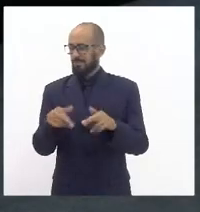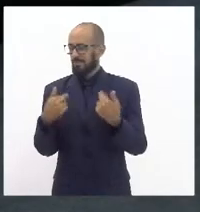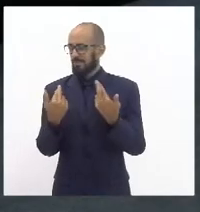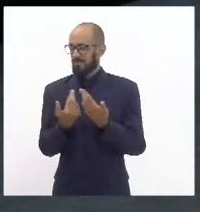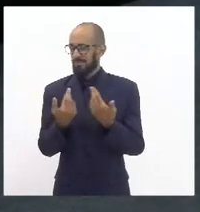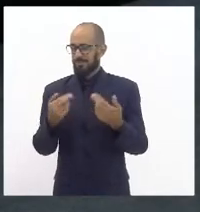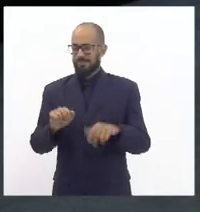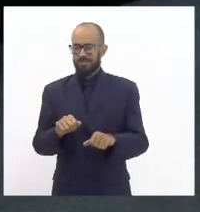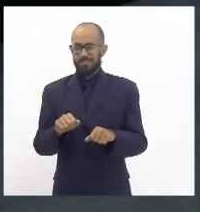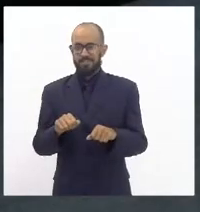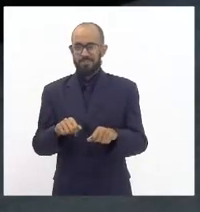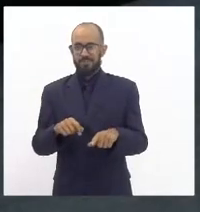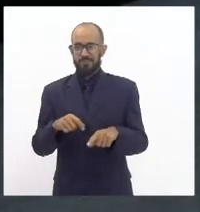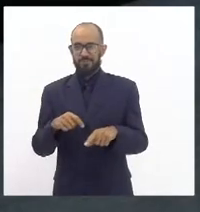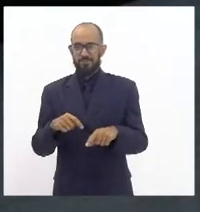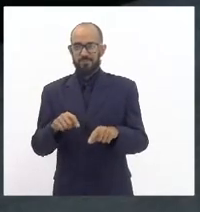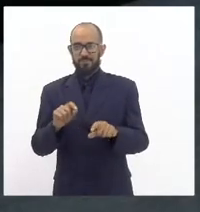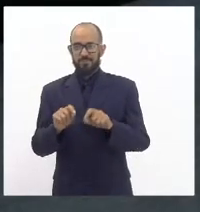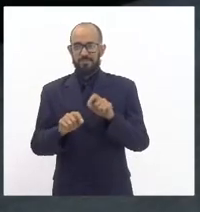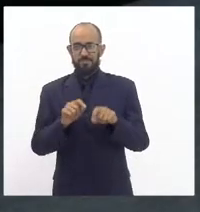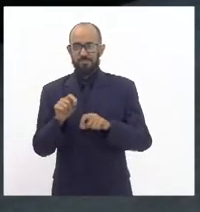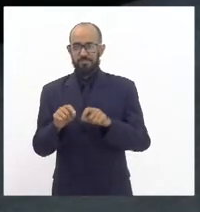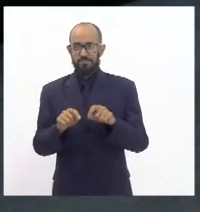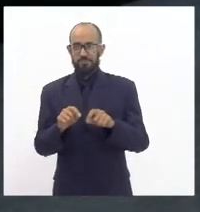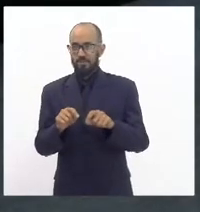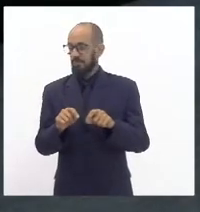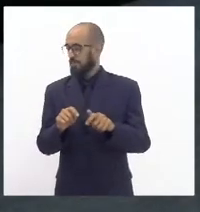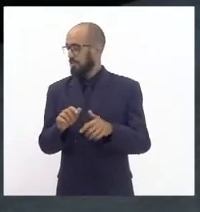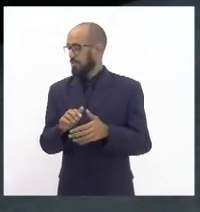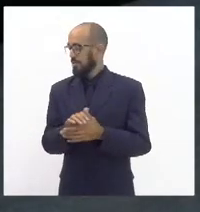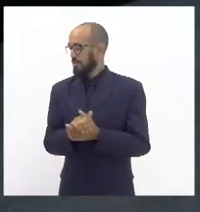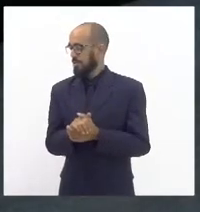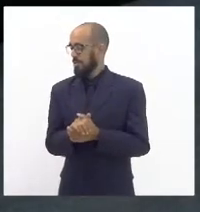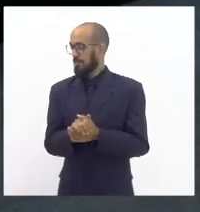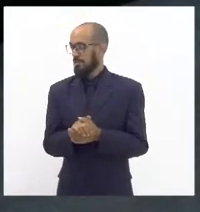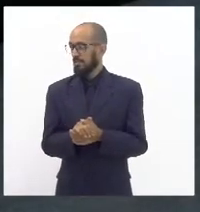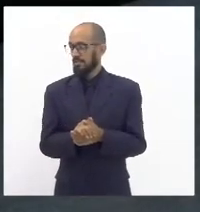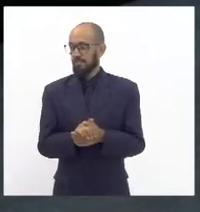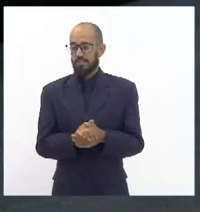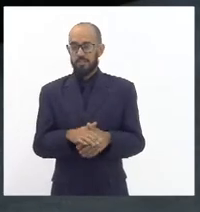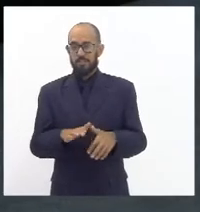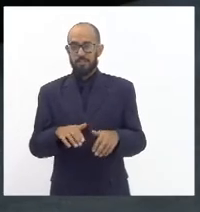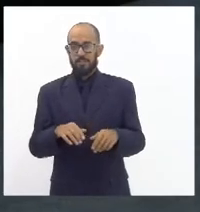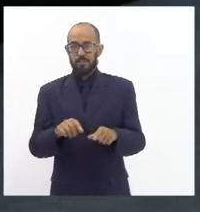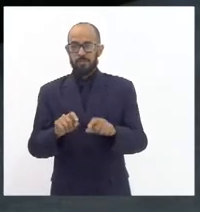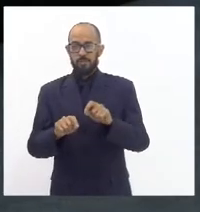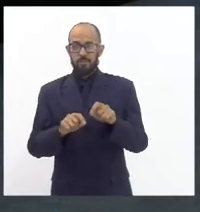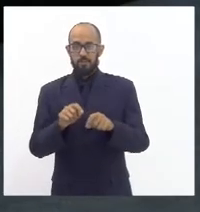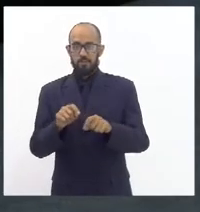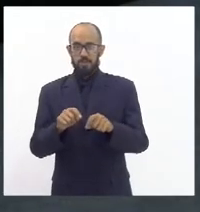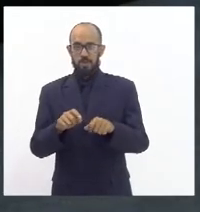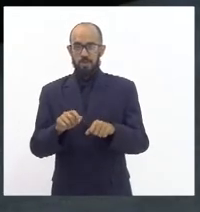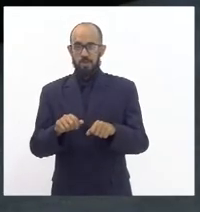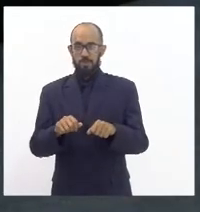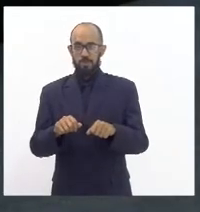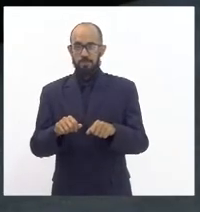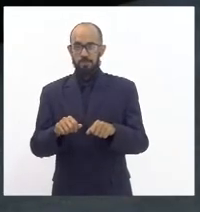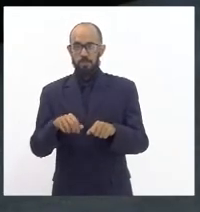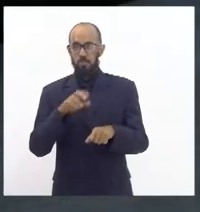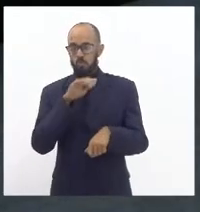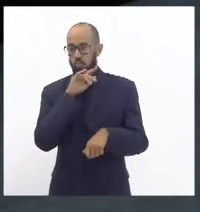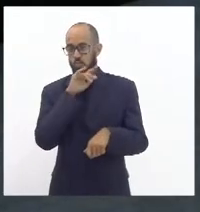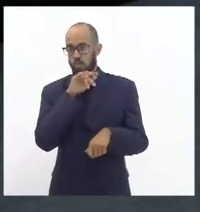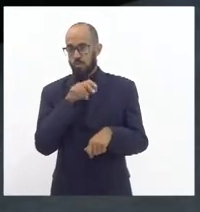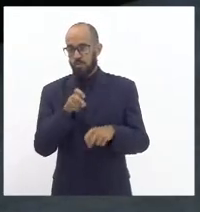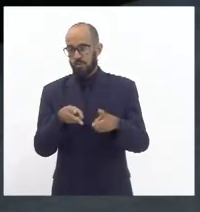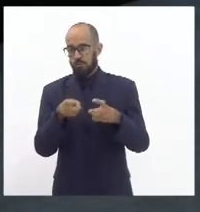e a Seduc agora não tem mais nos dado retorno a gente não tá conseguindo confirmar a reunião é muito ruim que se